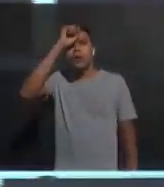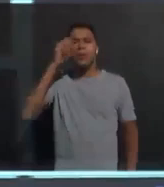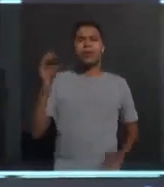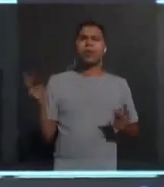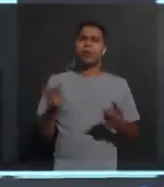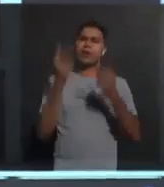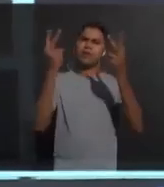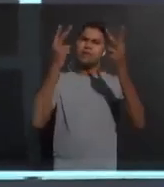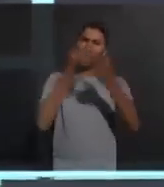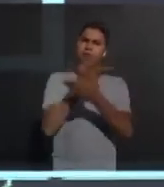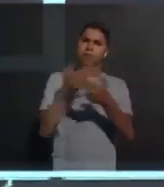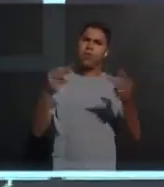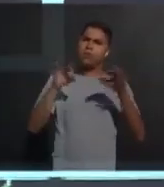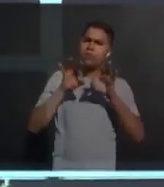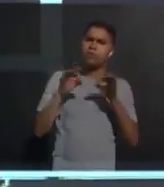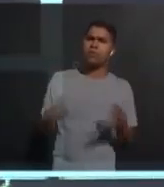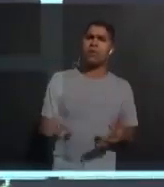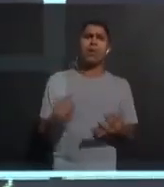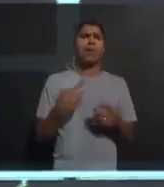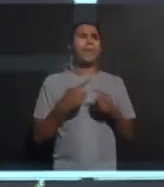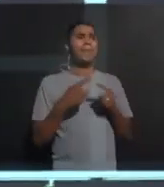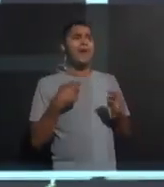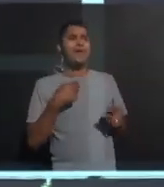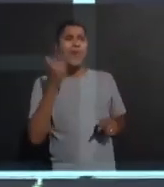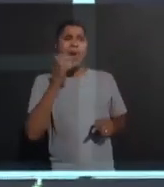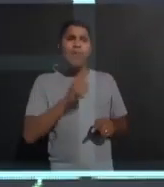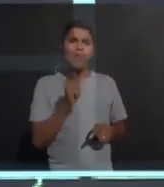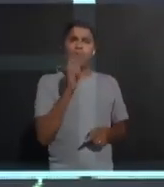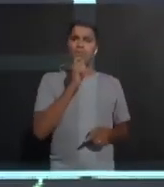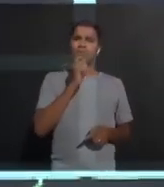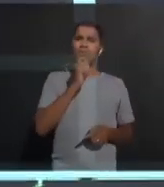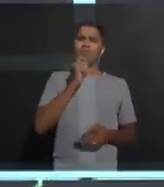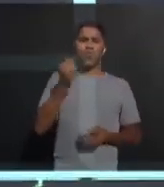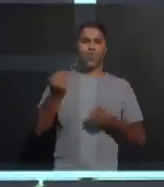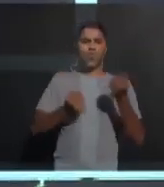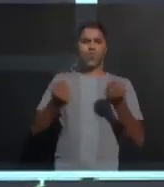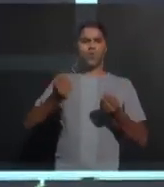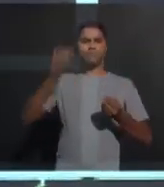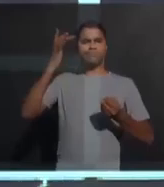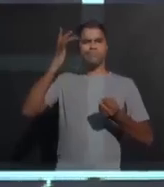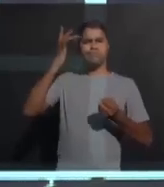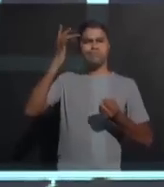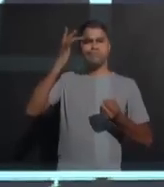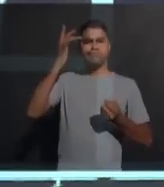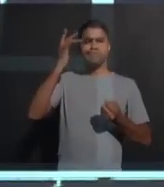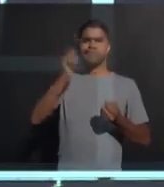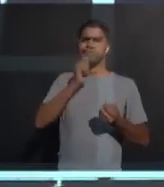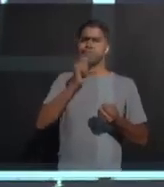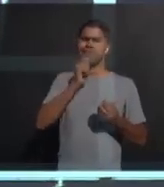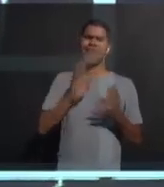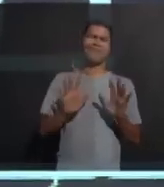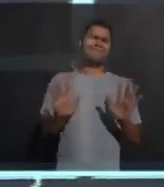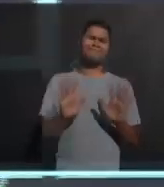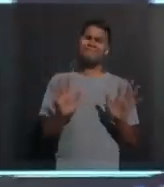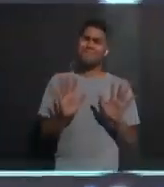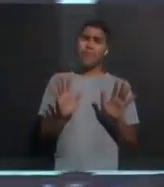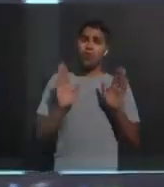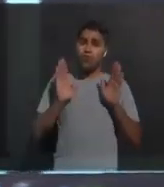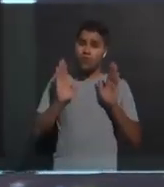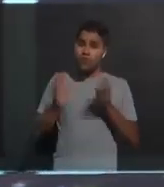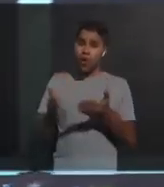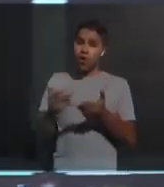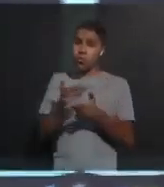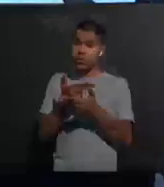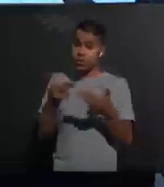às coisas simples a mas ainda não consegui o meu carrancudo ano carro que eu sonho não coloca o foco